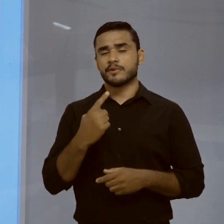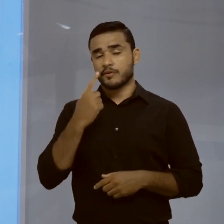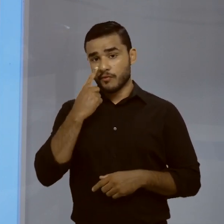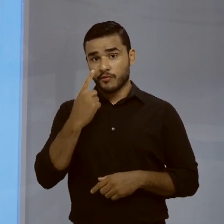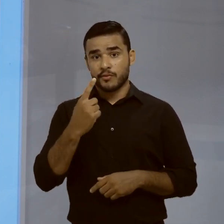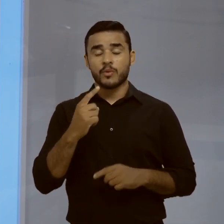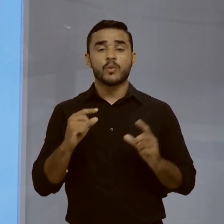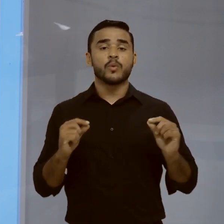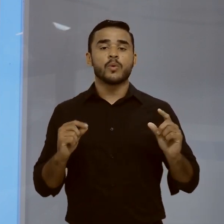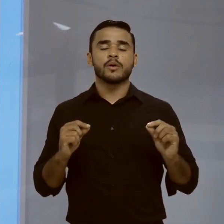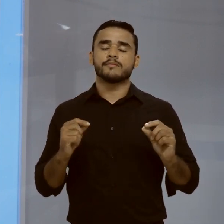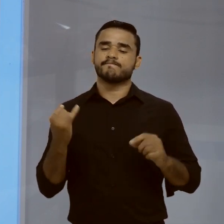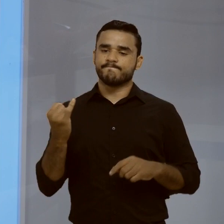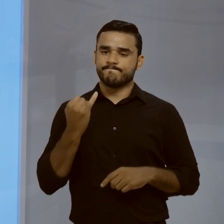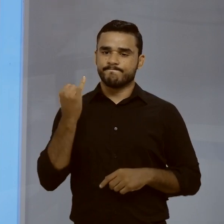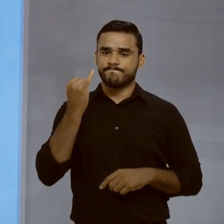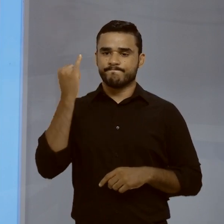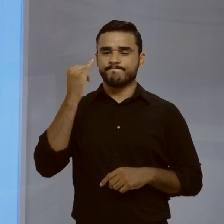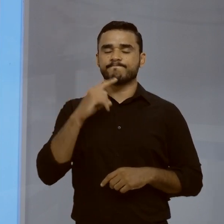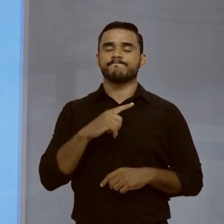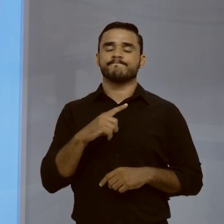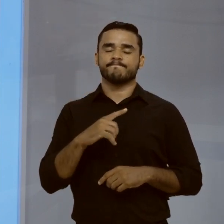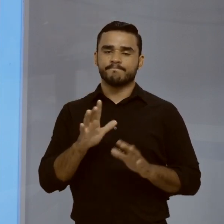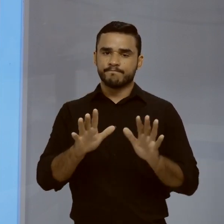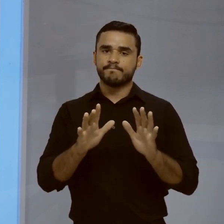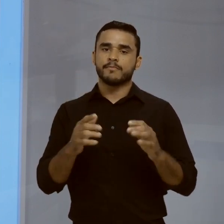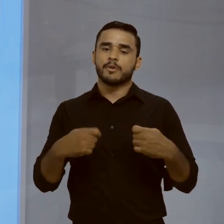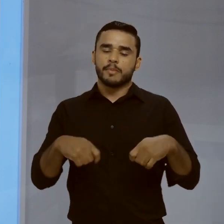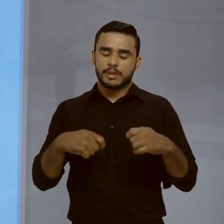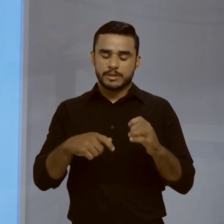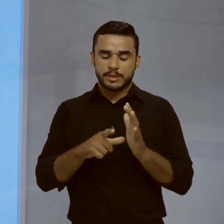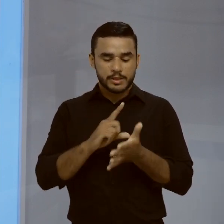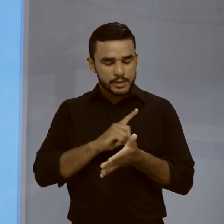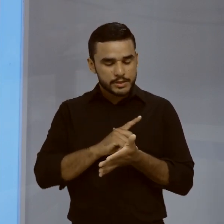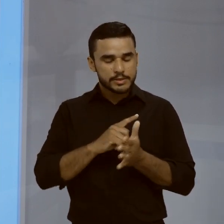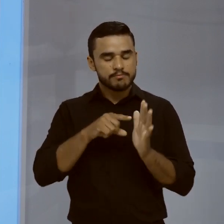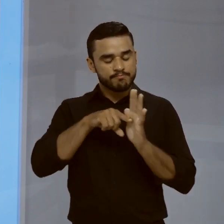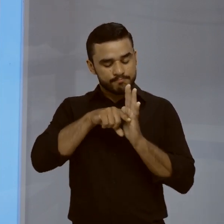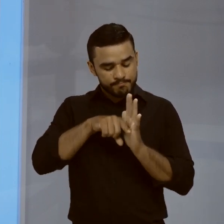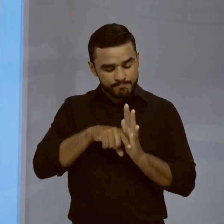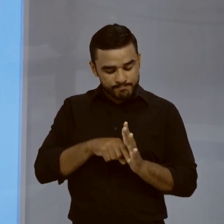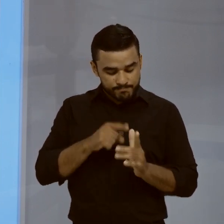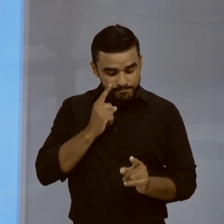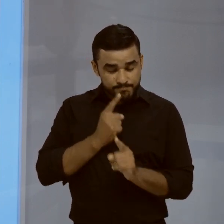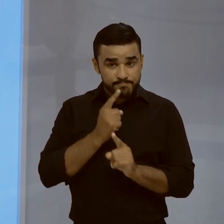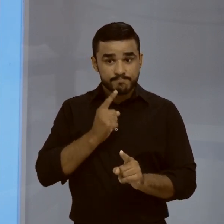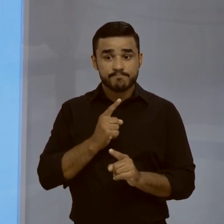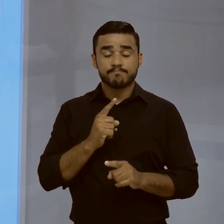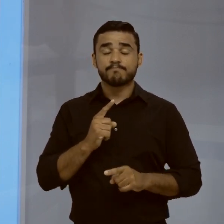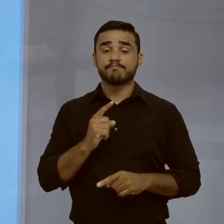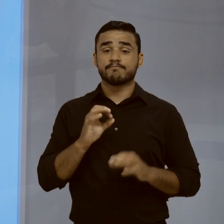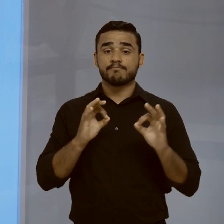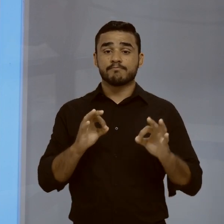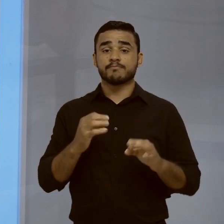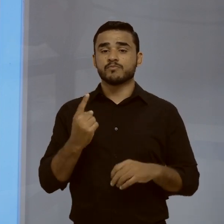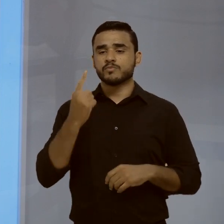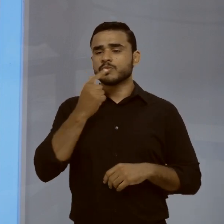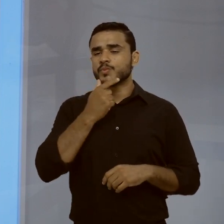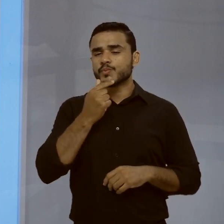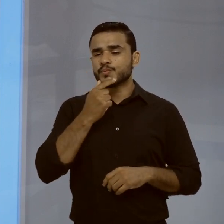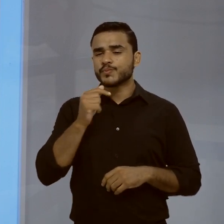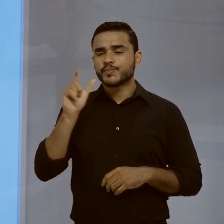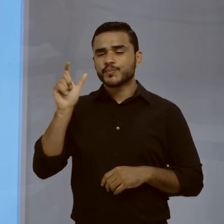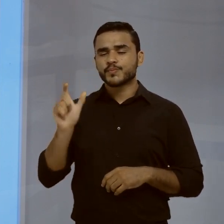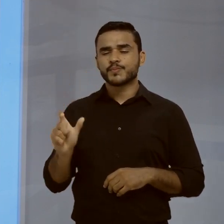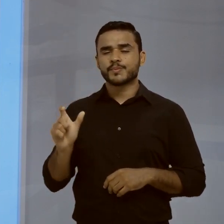alerta sobre a importância da prevenção, do diagnóstico precoce. Inclusive, recentemente, o apresentador Edu Guedes,